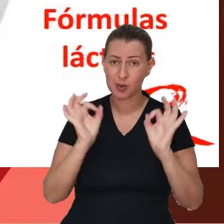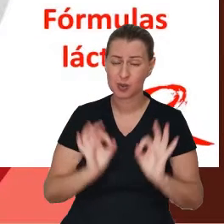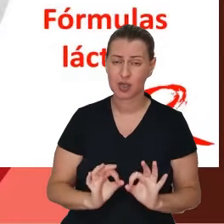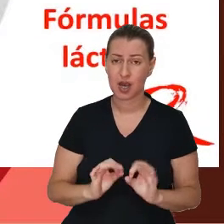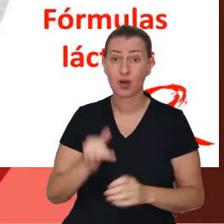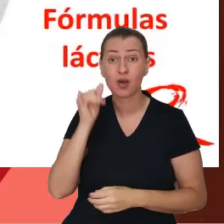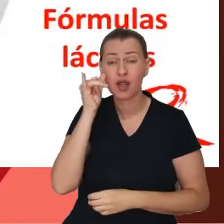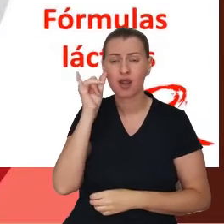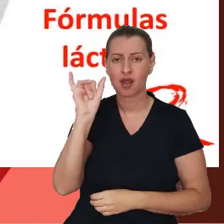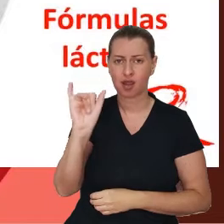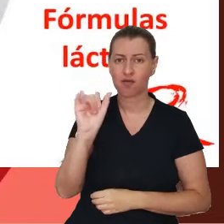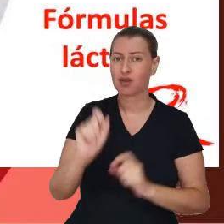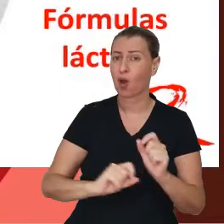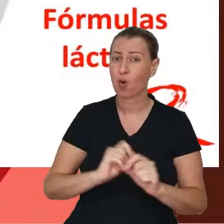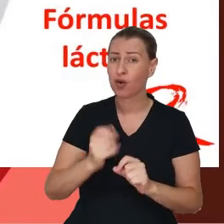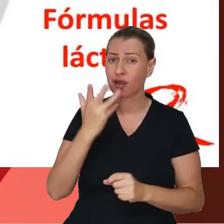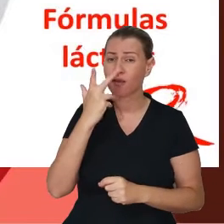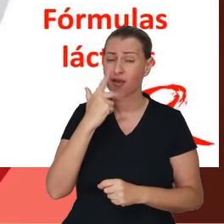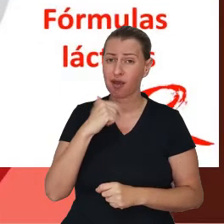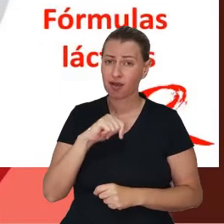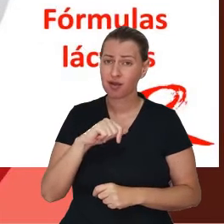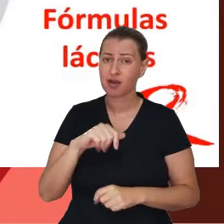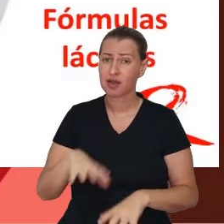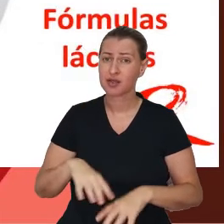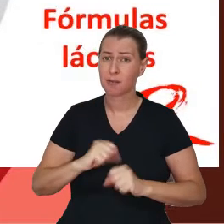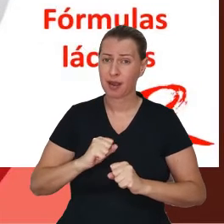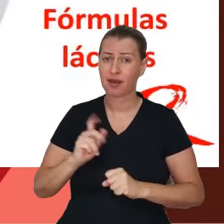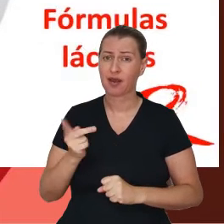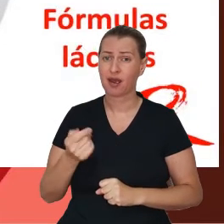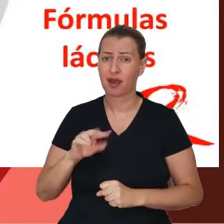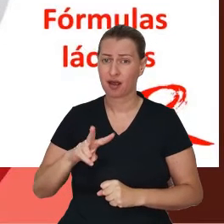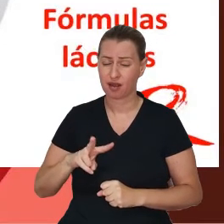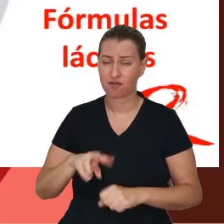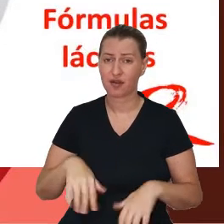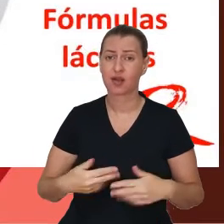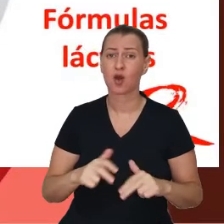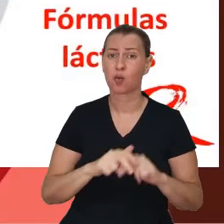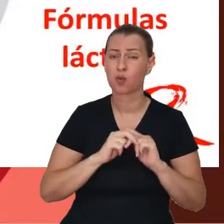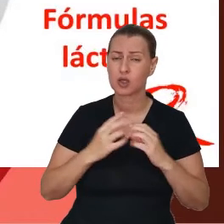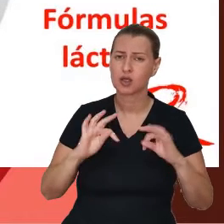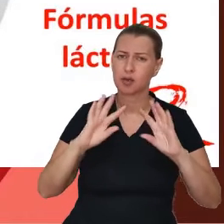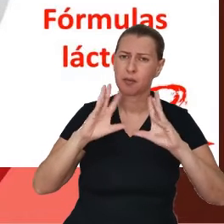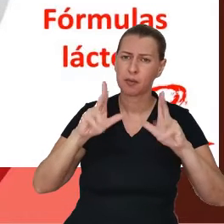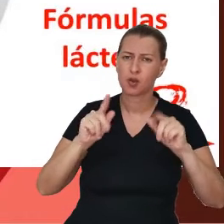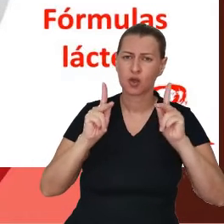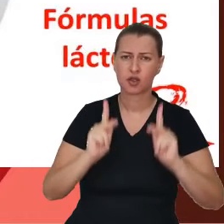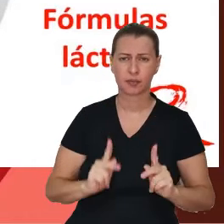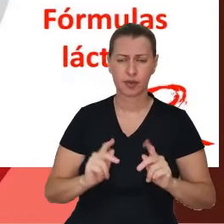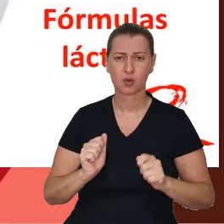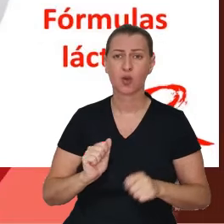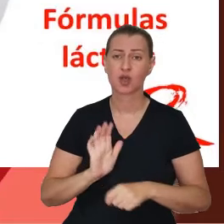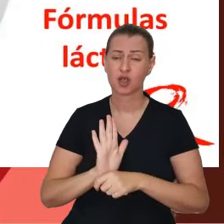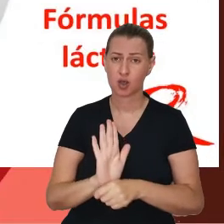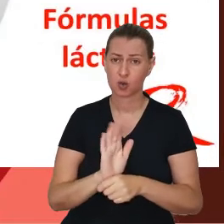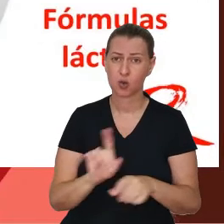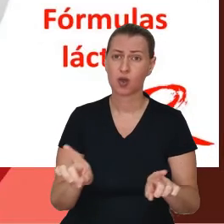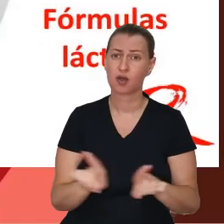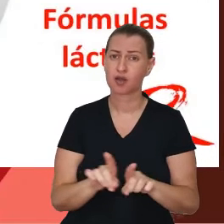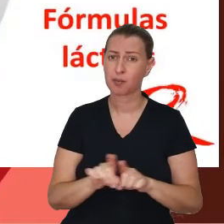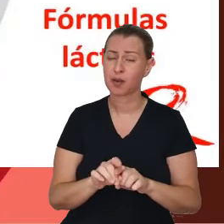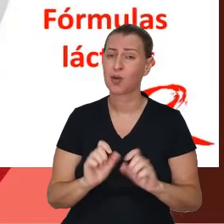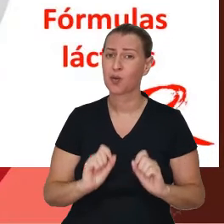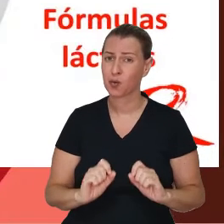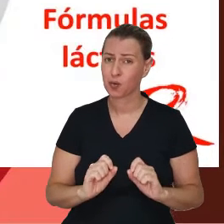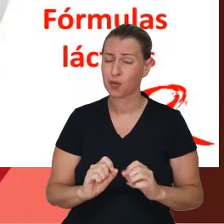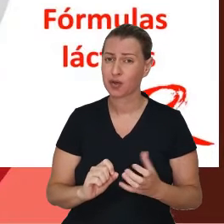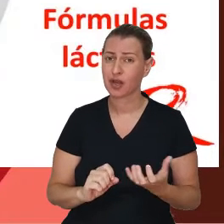e evitar que a criança seja infectada. O tratamento para todos também contribui para isso, né? As profilaxias,